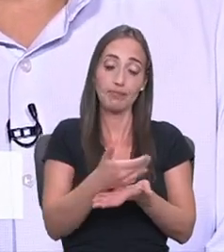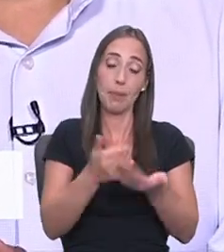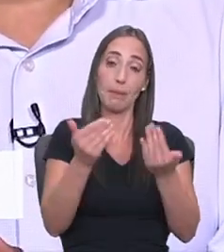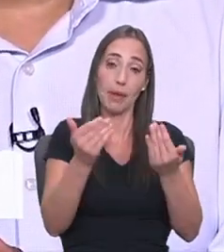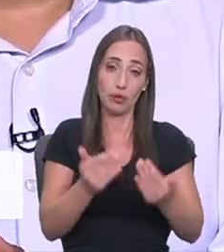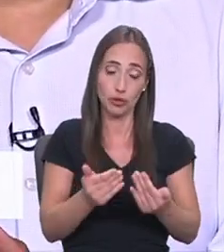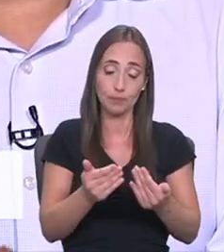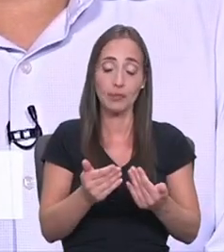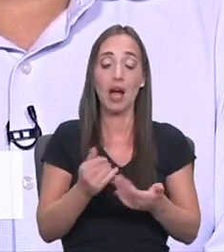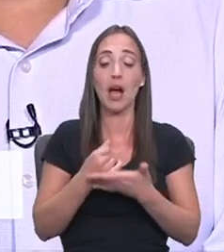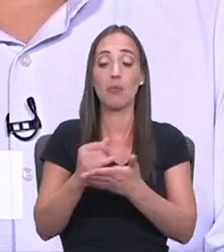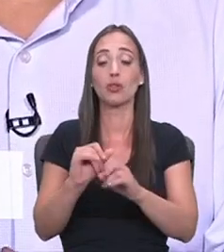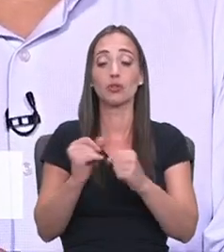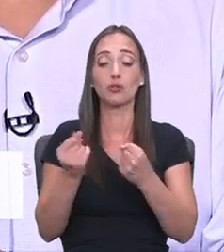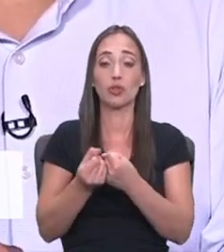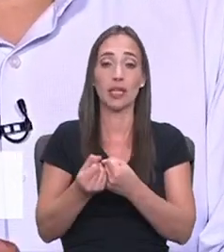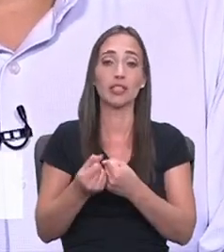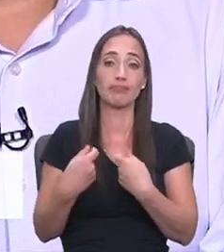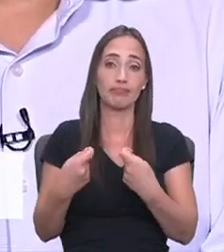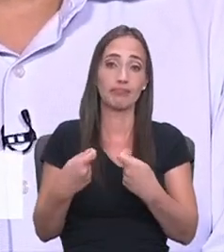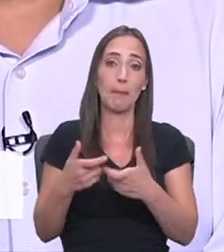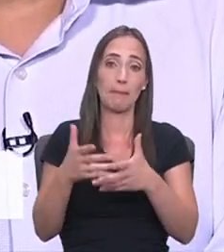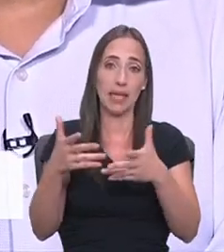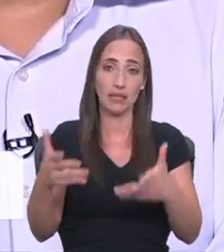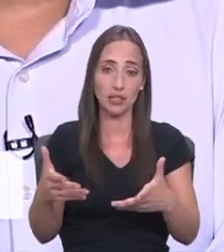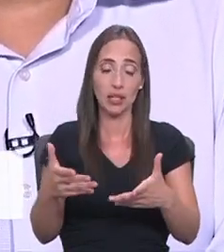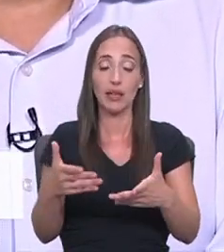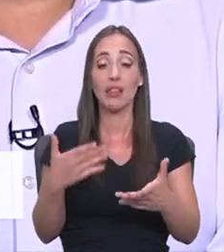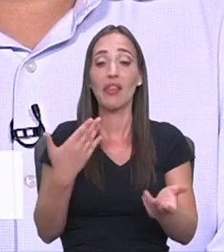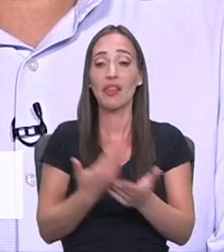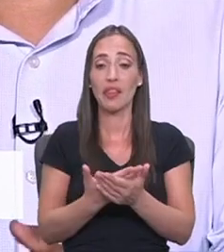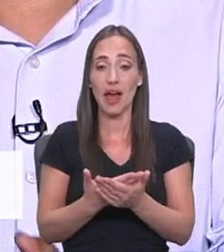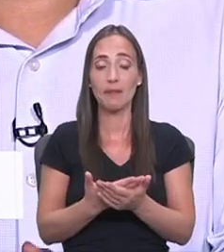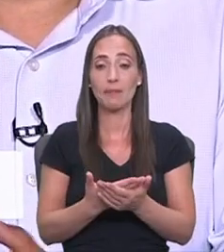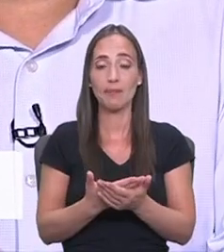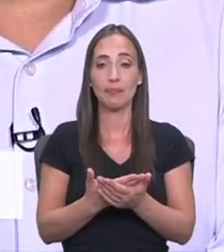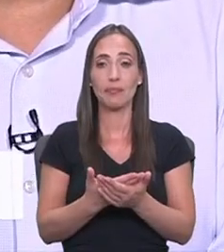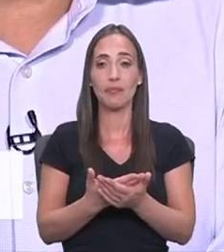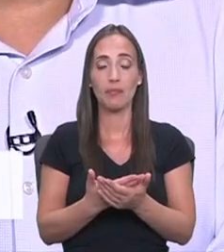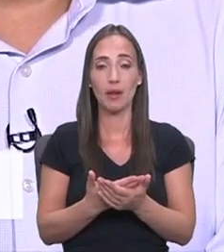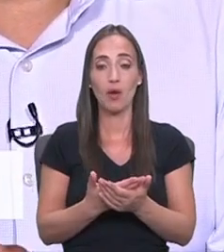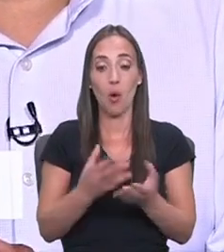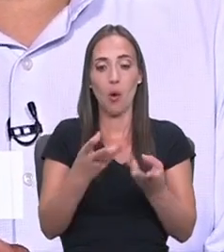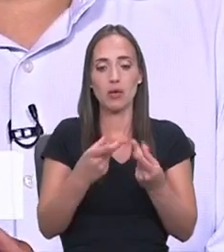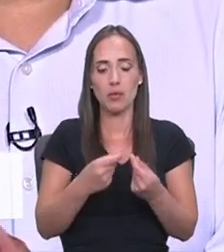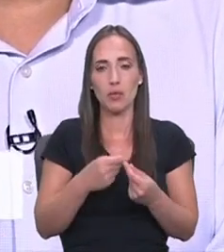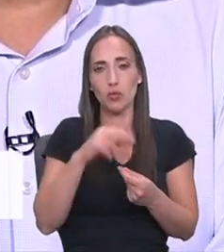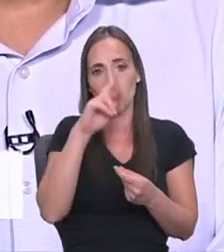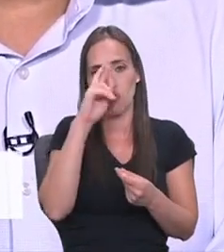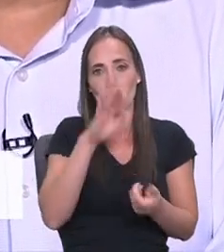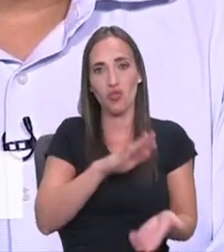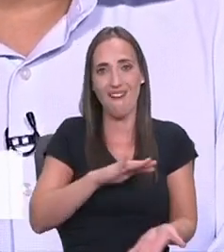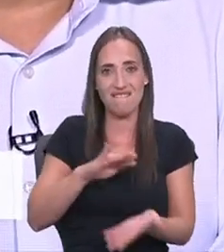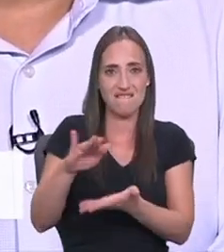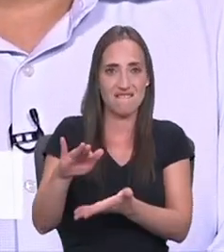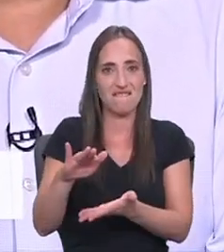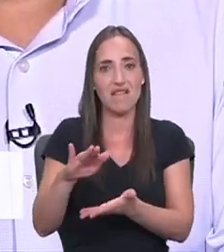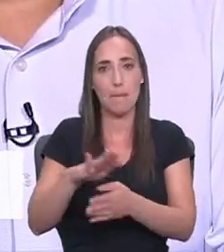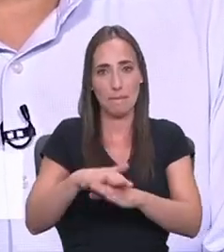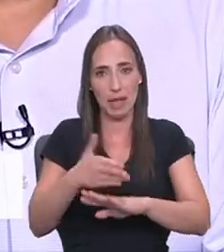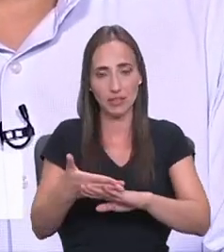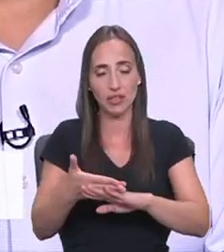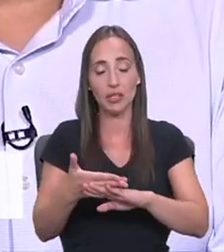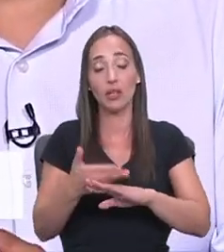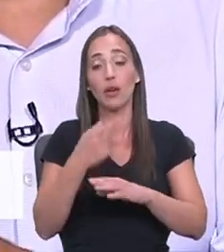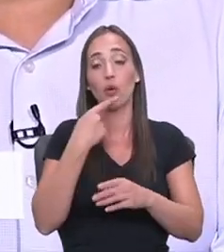pessoas prestações sociais e nesse sentido irá contribuir para um esforço orçamental mais elevado e mais uma vez no